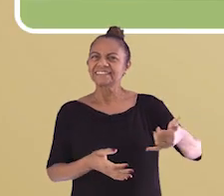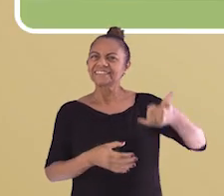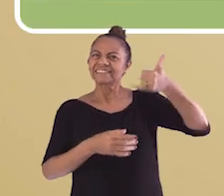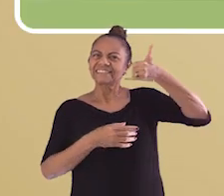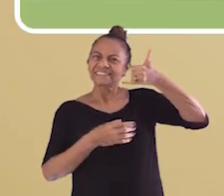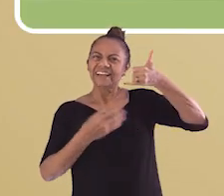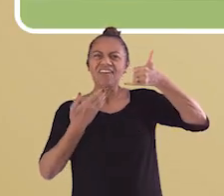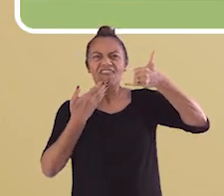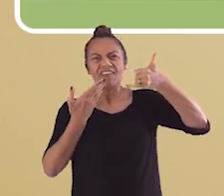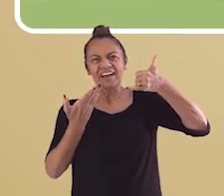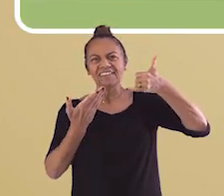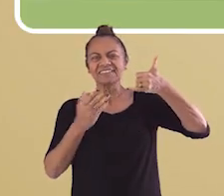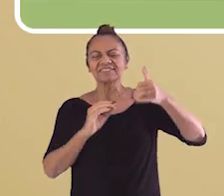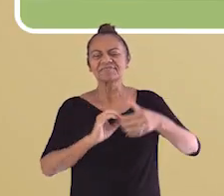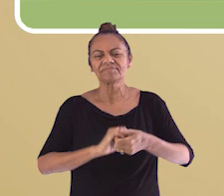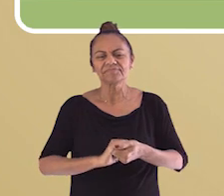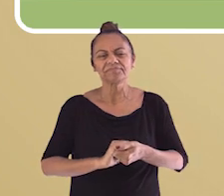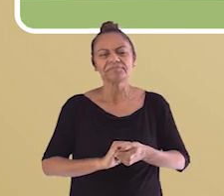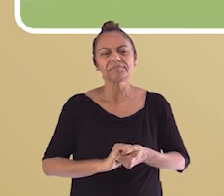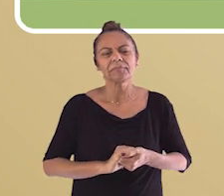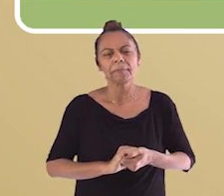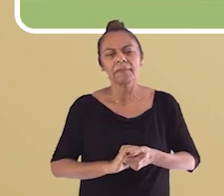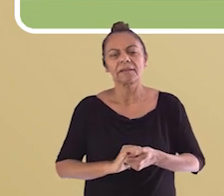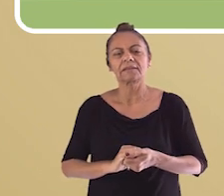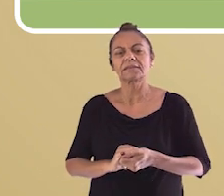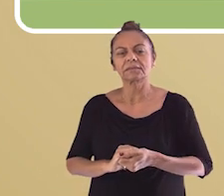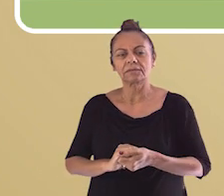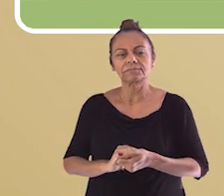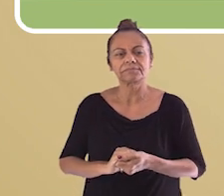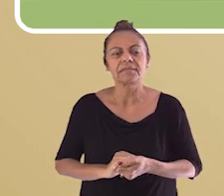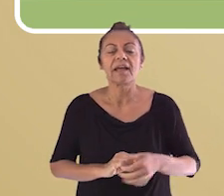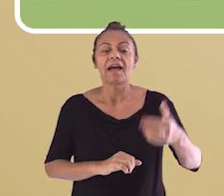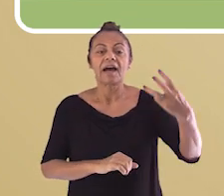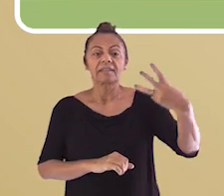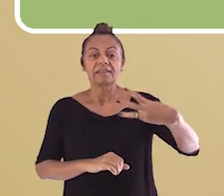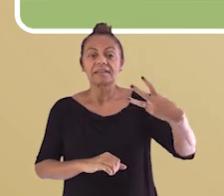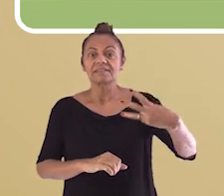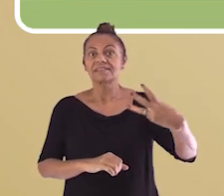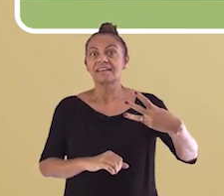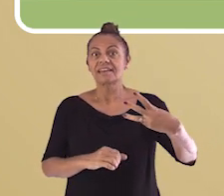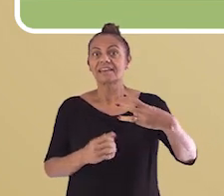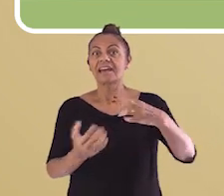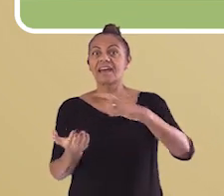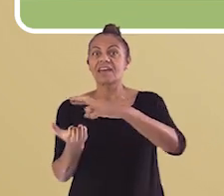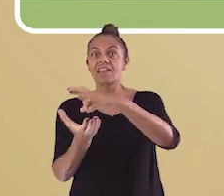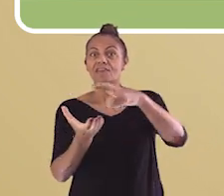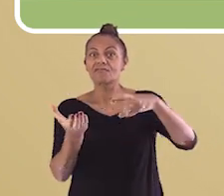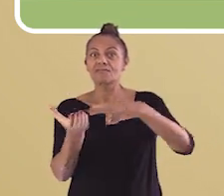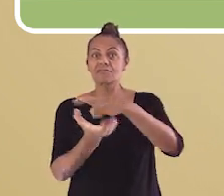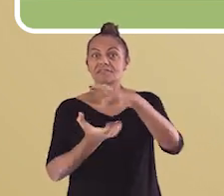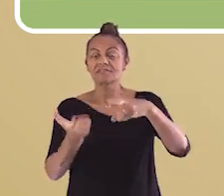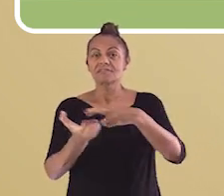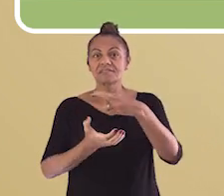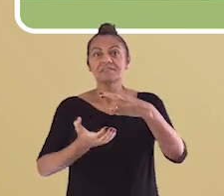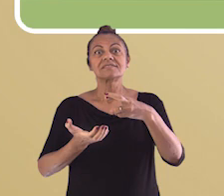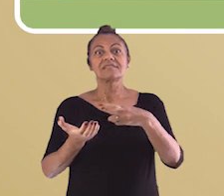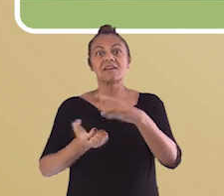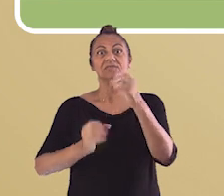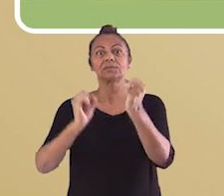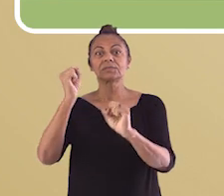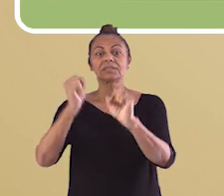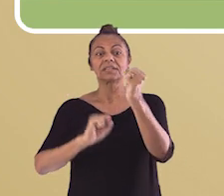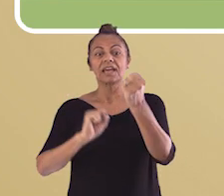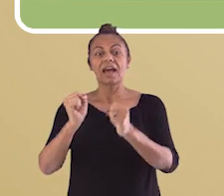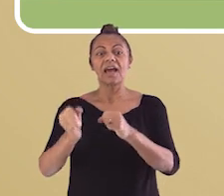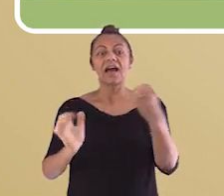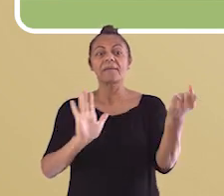revolução industrial é marcada pelos aparelhos eletrônicos, e aí nós chegamos nos celulares. Surgem